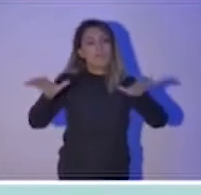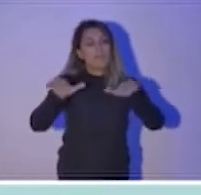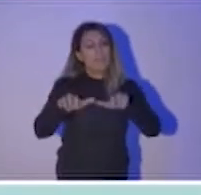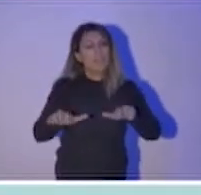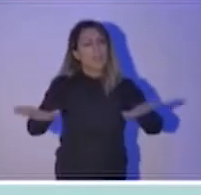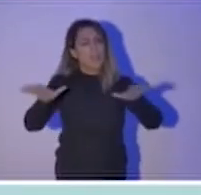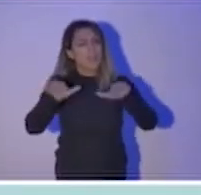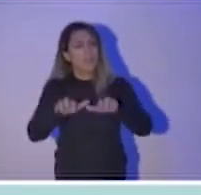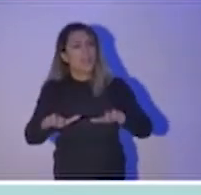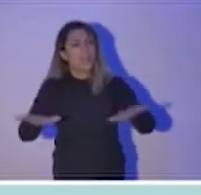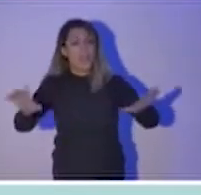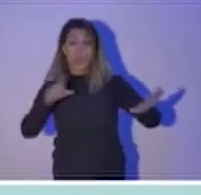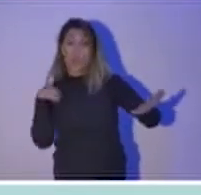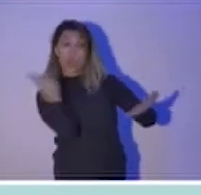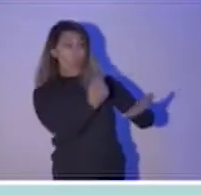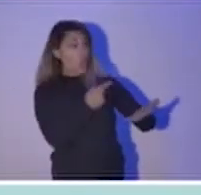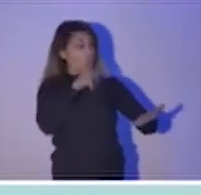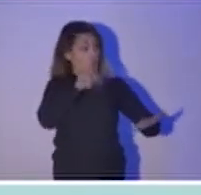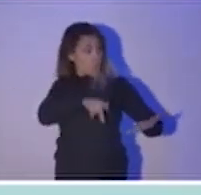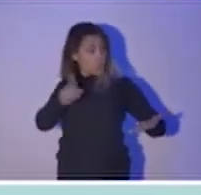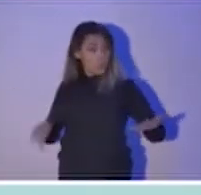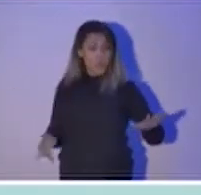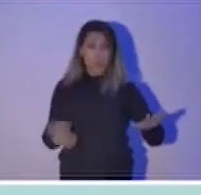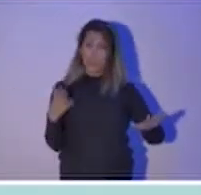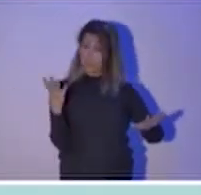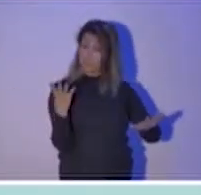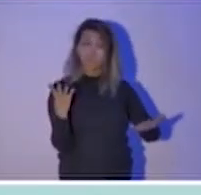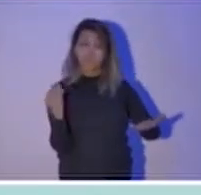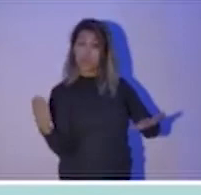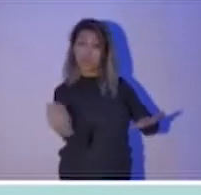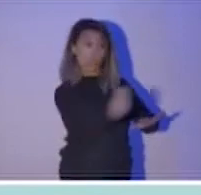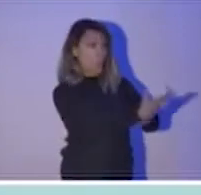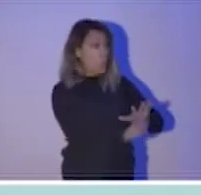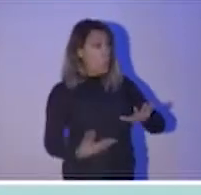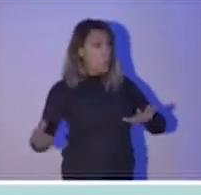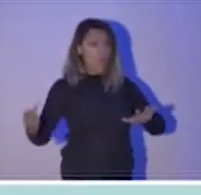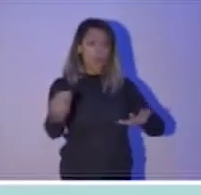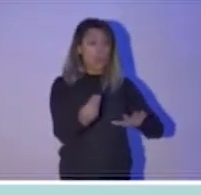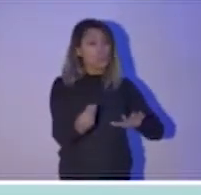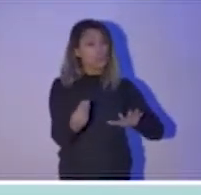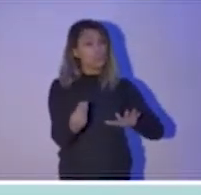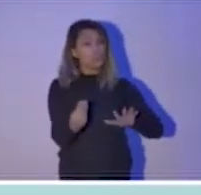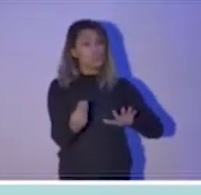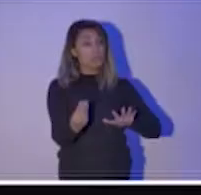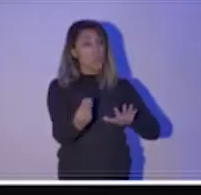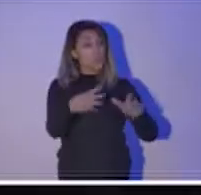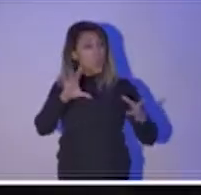somos muitos, e os professores são fio de sol dessa teia. Vamos junto, que nós vamos melhor.